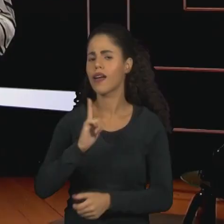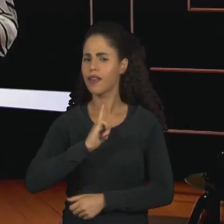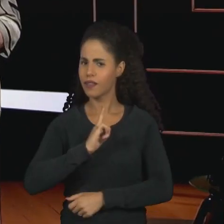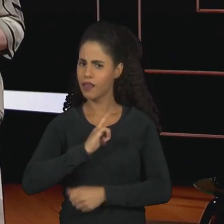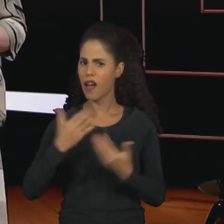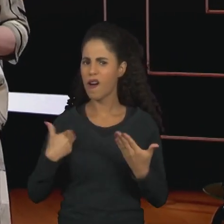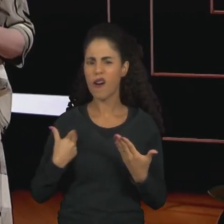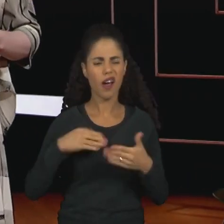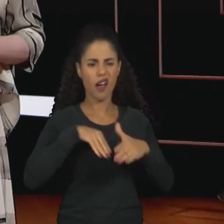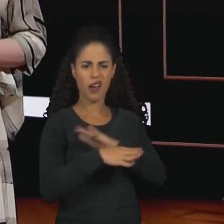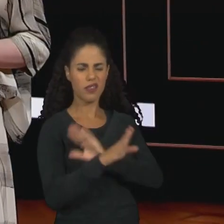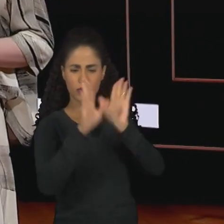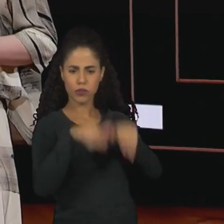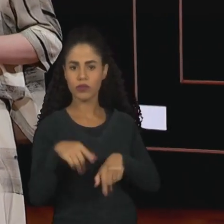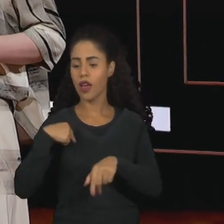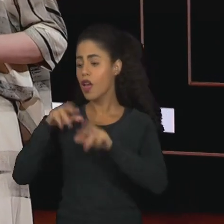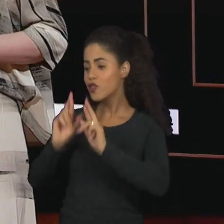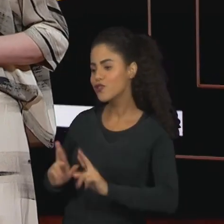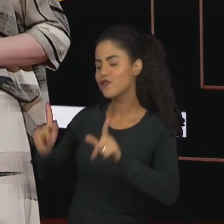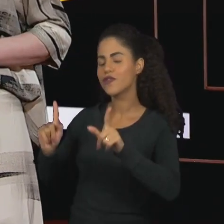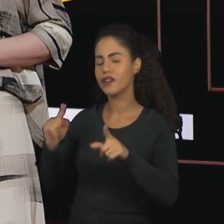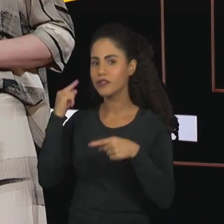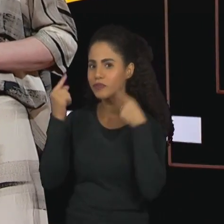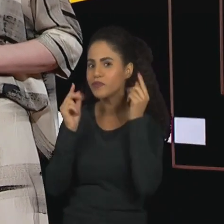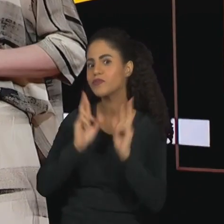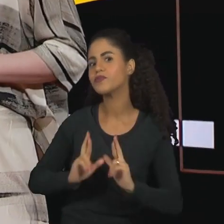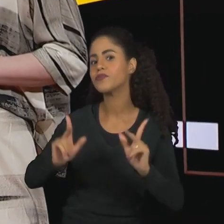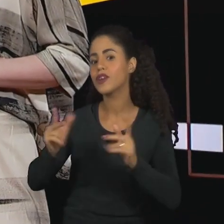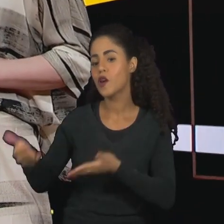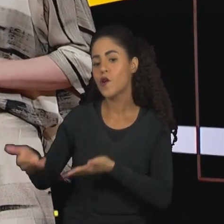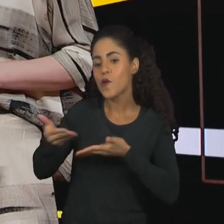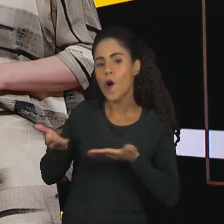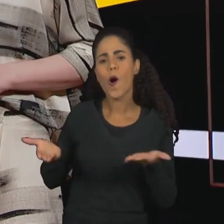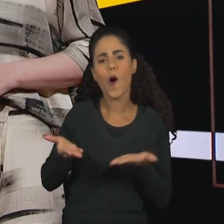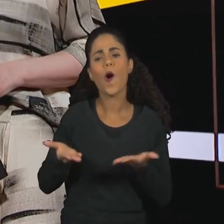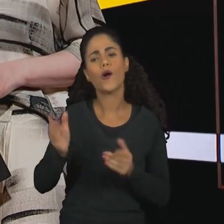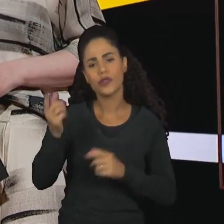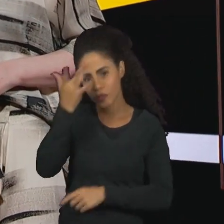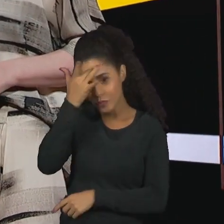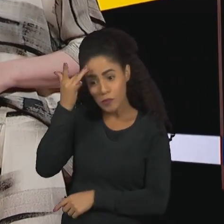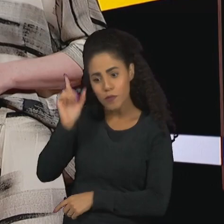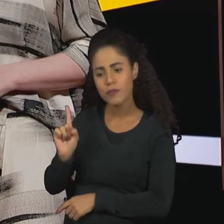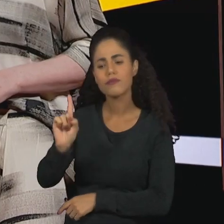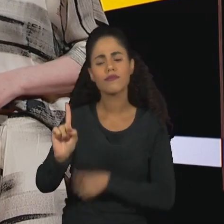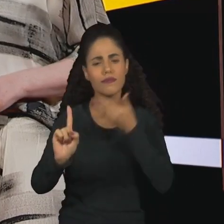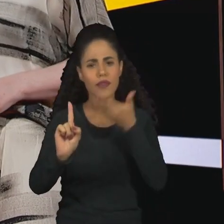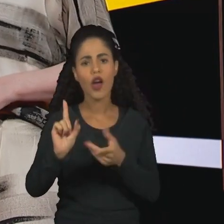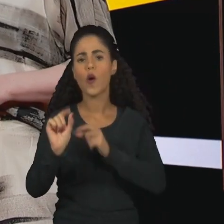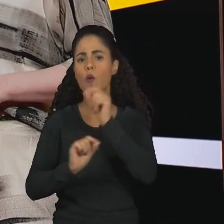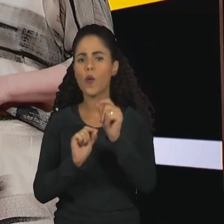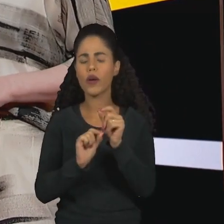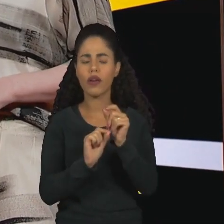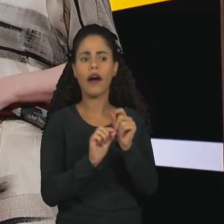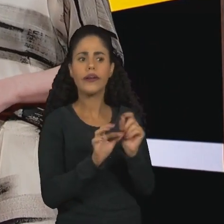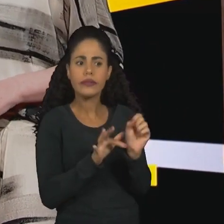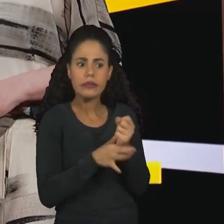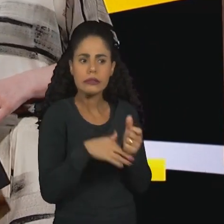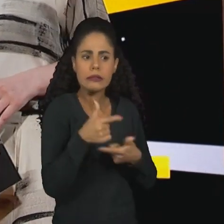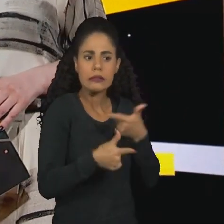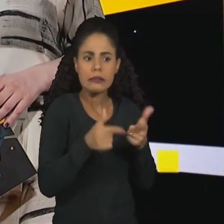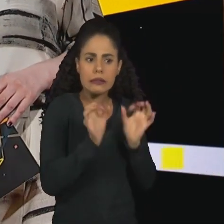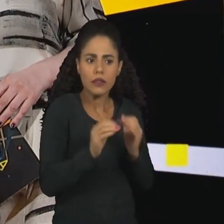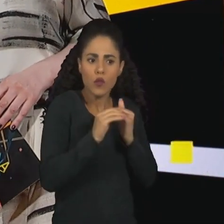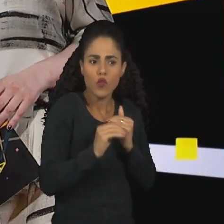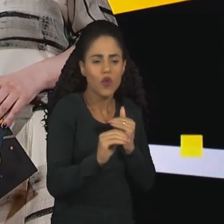do convencional, enfim, mais delirante. O nosso convidado de hoje é um deles. Trocou a segurança de uma profissão